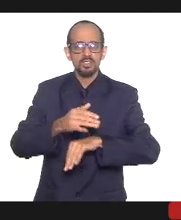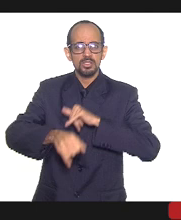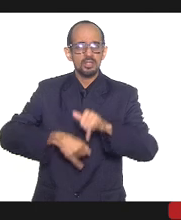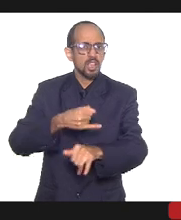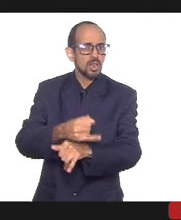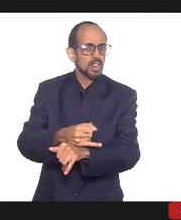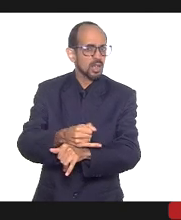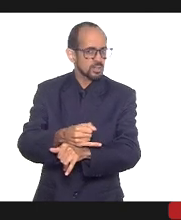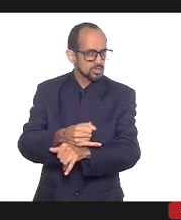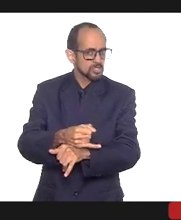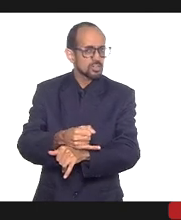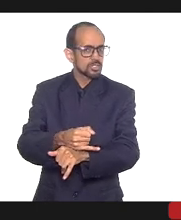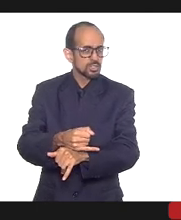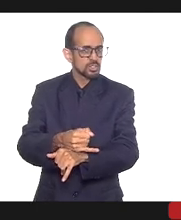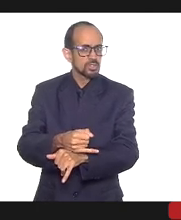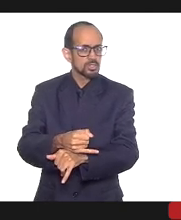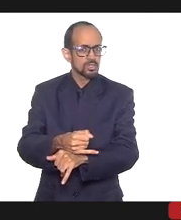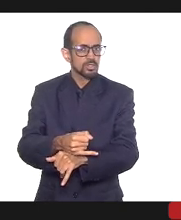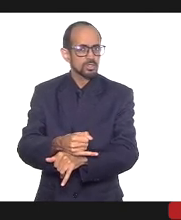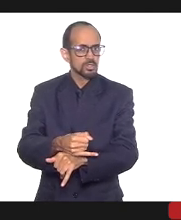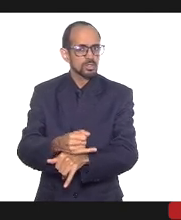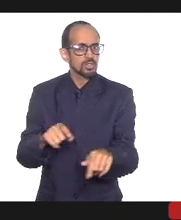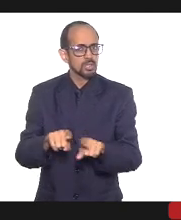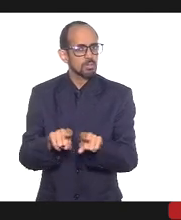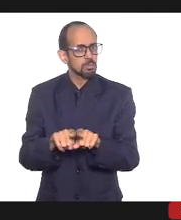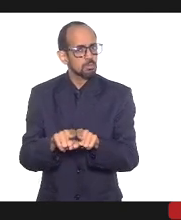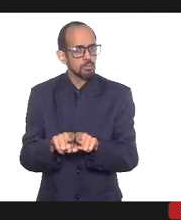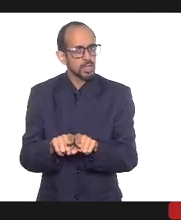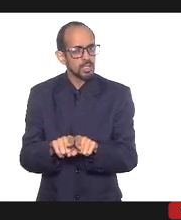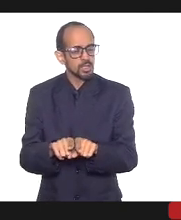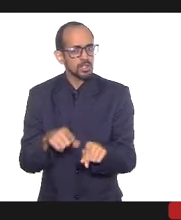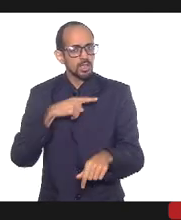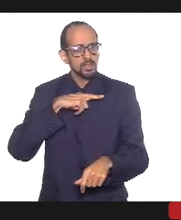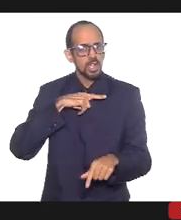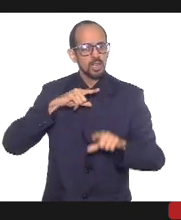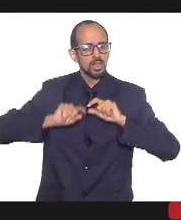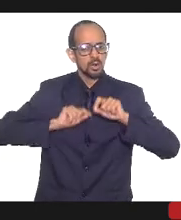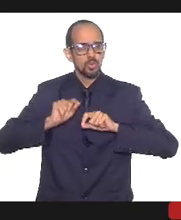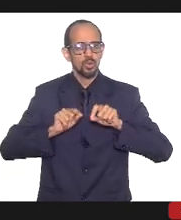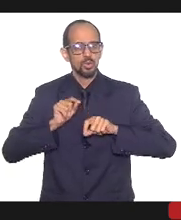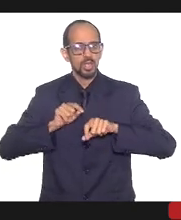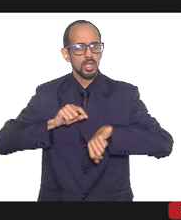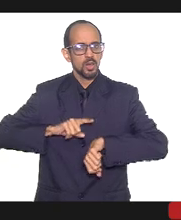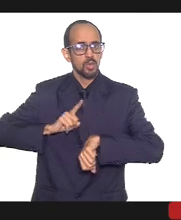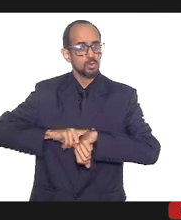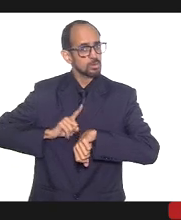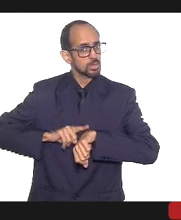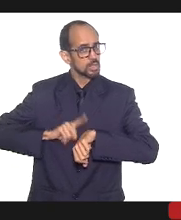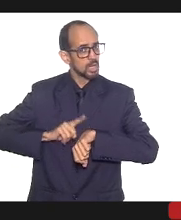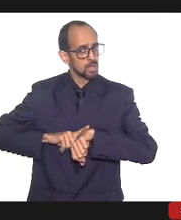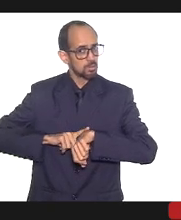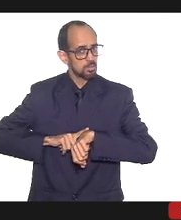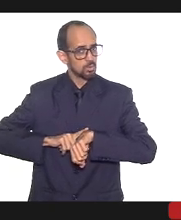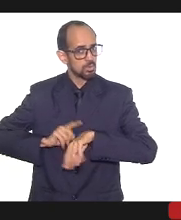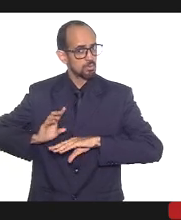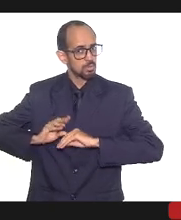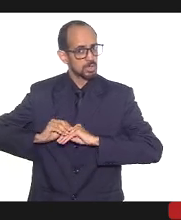né? E ainda tiveram a suspensão da contagem de tempo de serviço, de contagem de tempo para adicional por tempo de